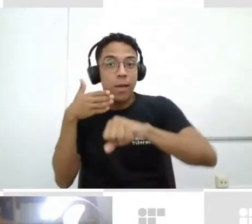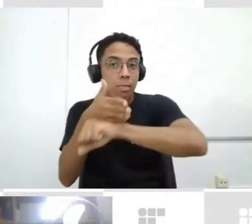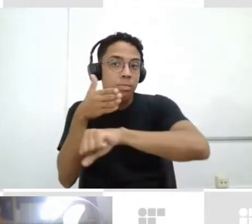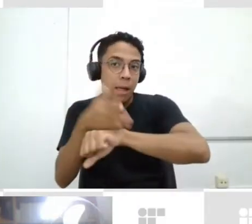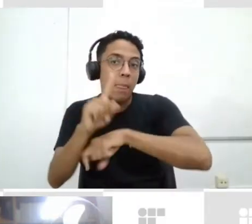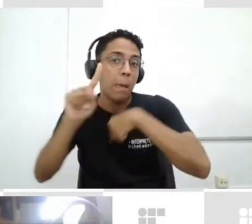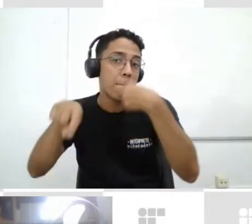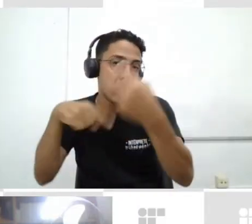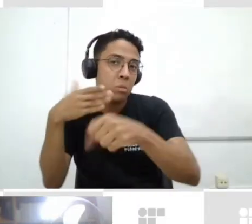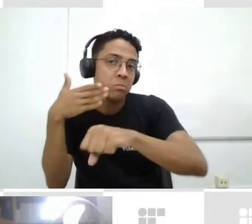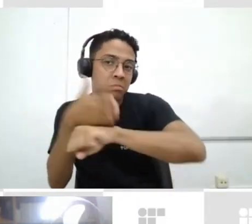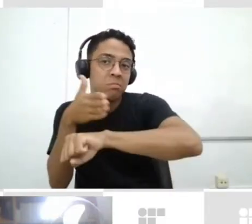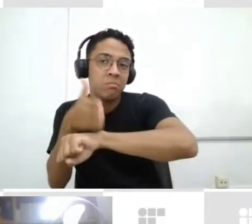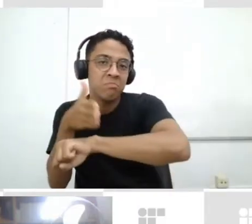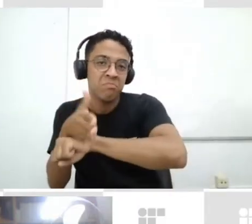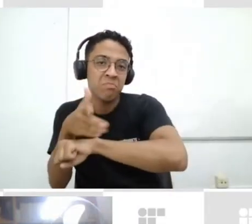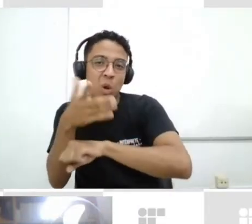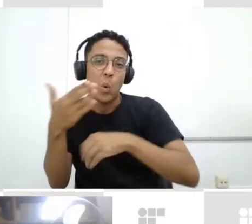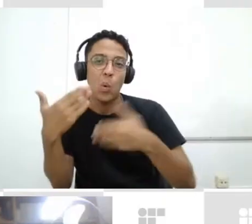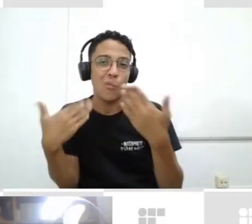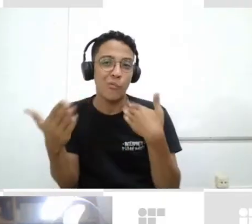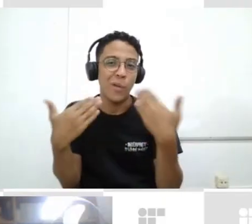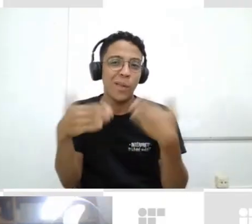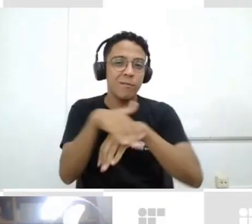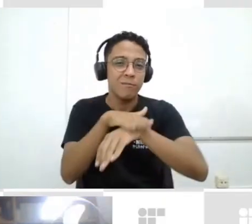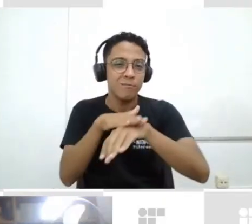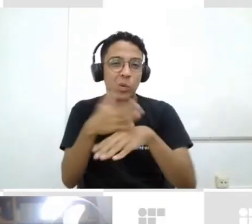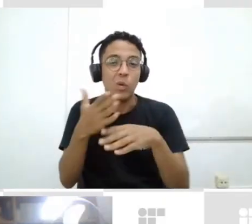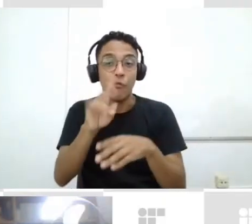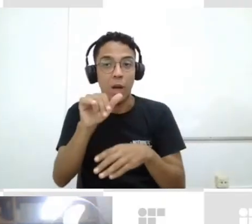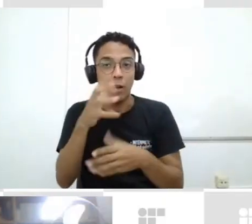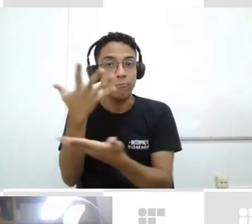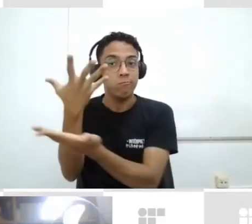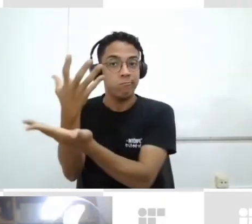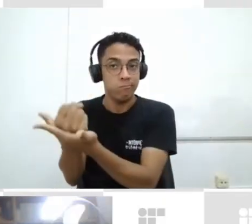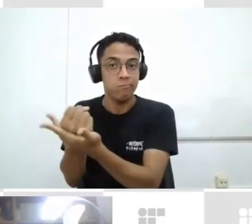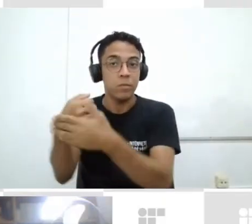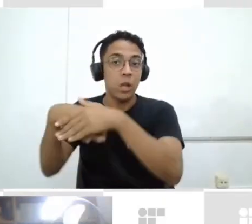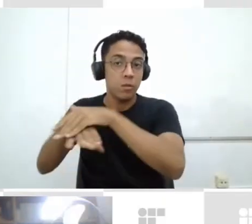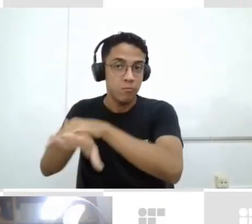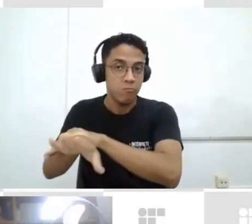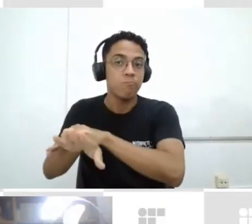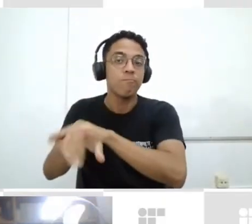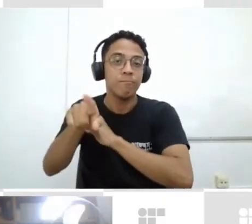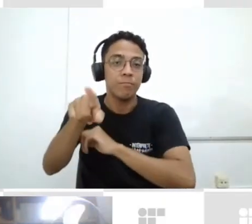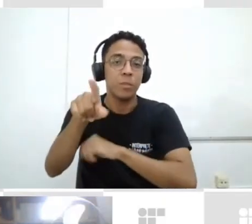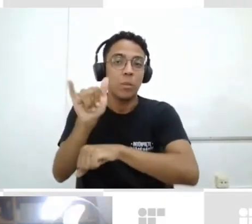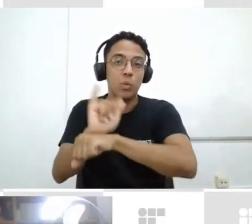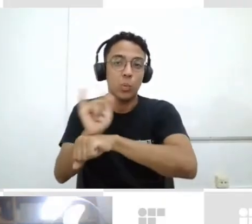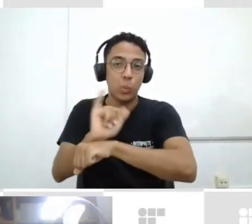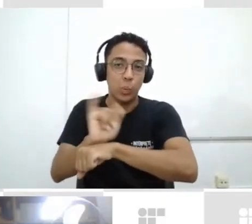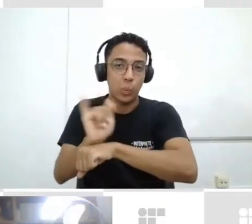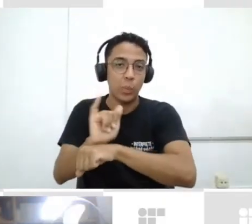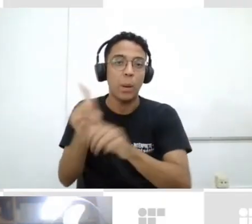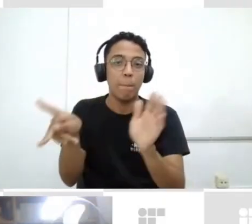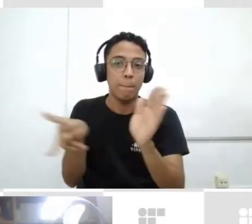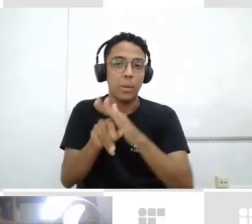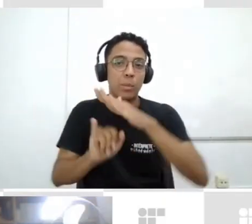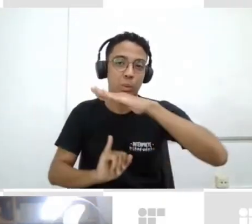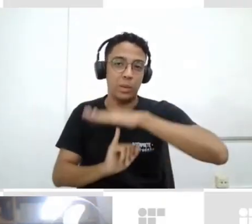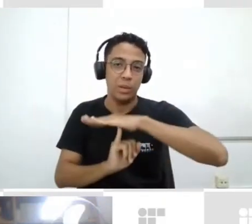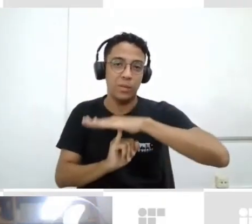né? Esse diálogo ficará salvo, né? Ficará gravado no nosso YouTube aqui da instituição, né?